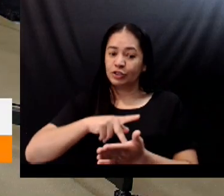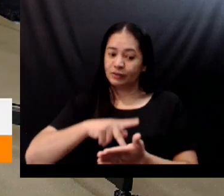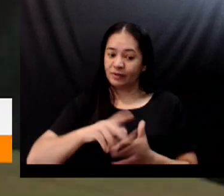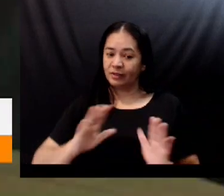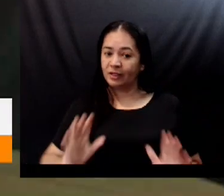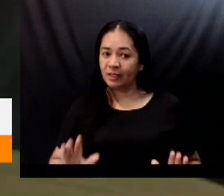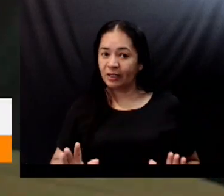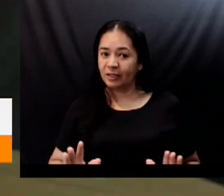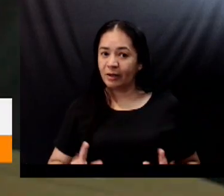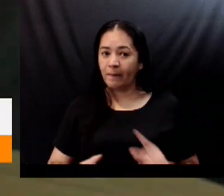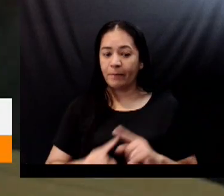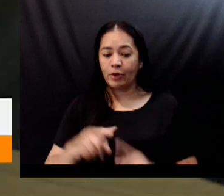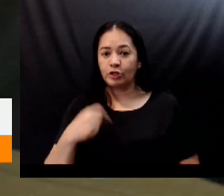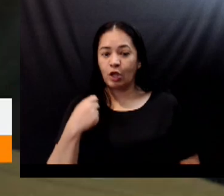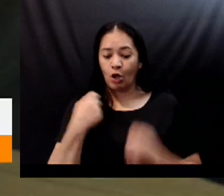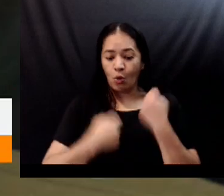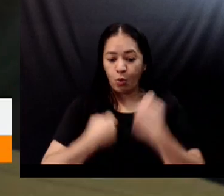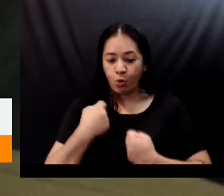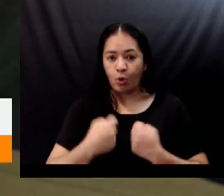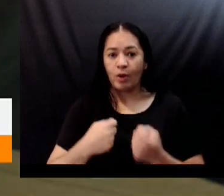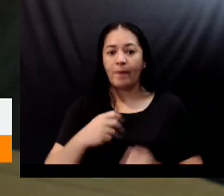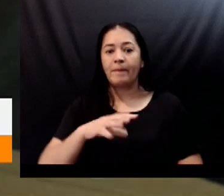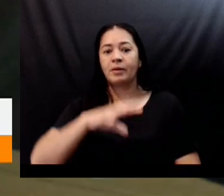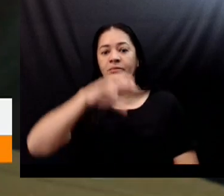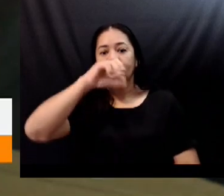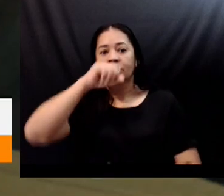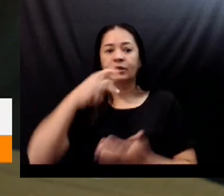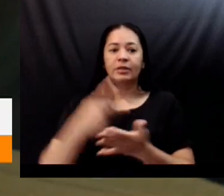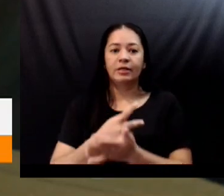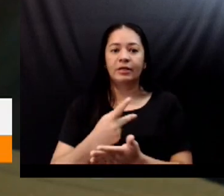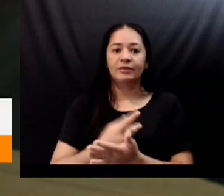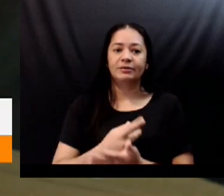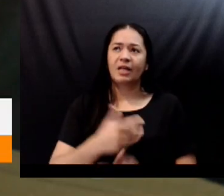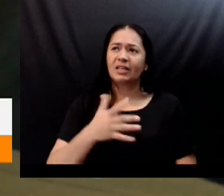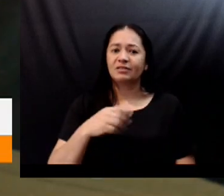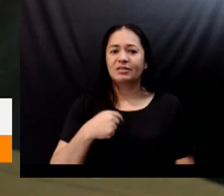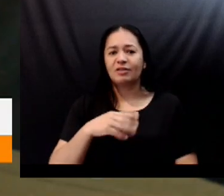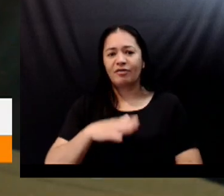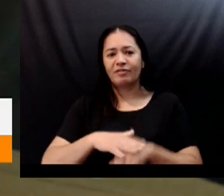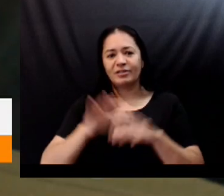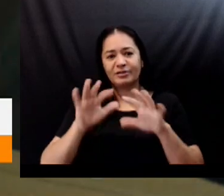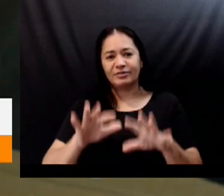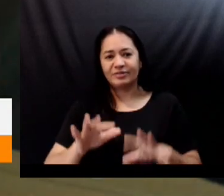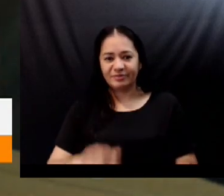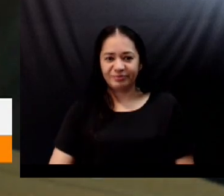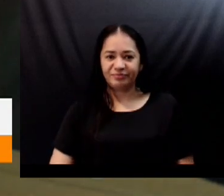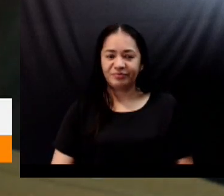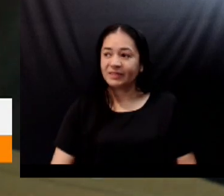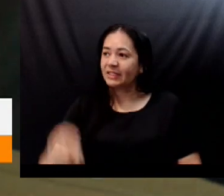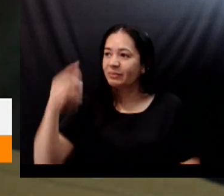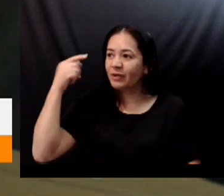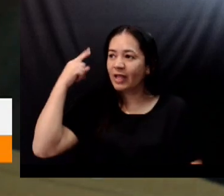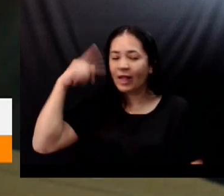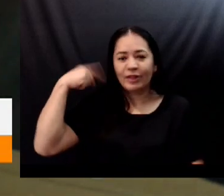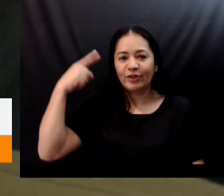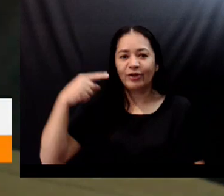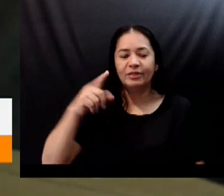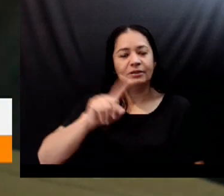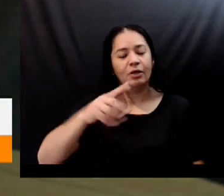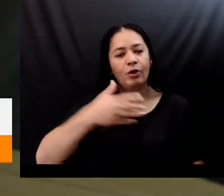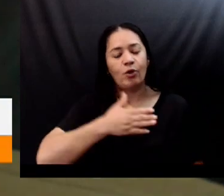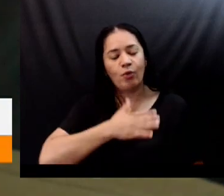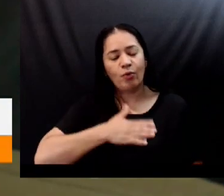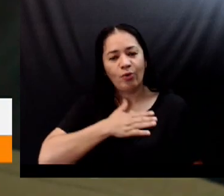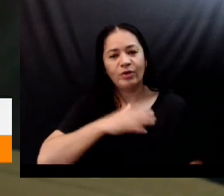Uhum, E aí sim. contempla, porque eu faço isso de vez em quando, às vezes a pessoa olha para mim e fala, meia doida, né? Mas não, eu gosto de fazer isso. E isso me traz uma